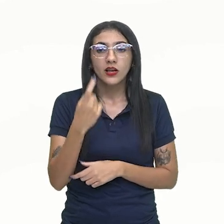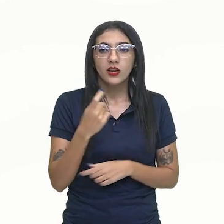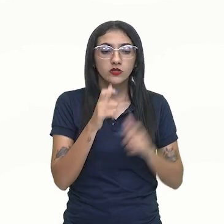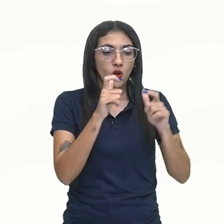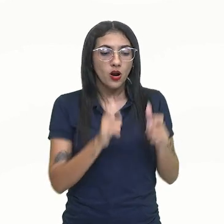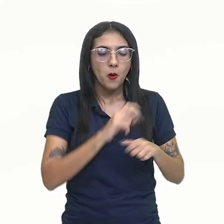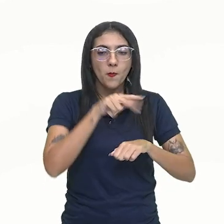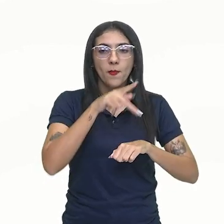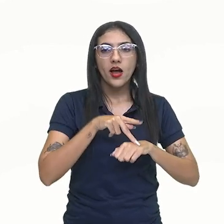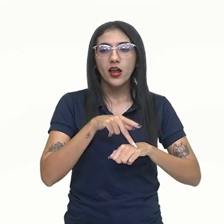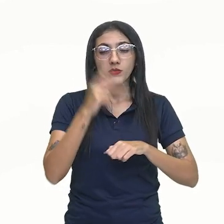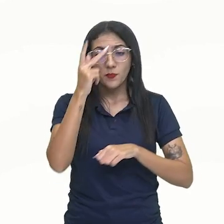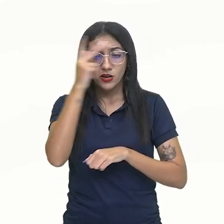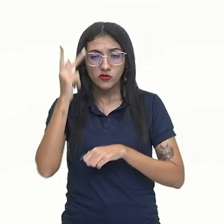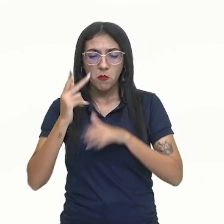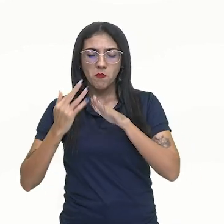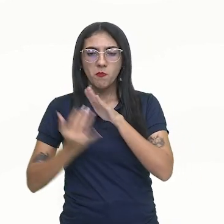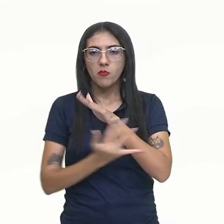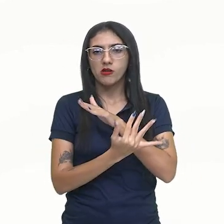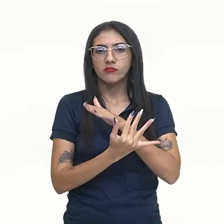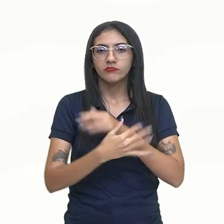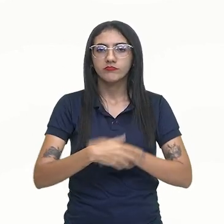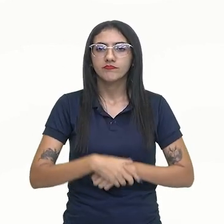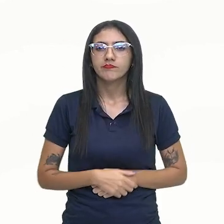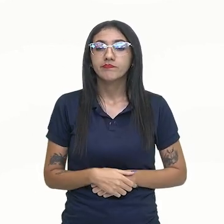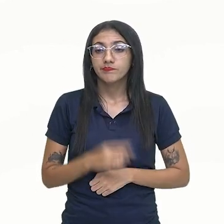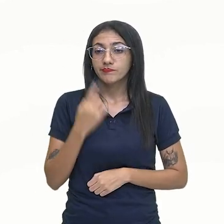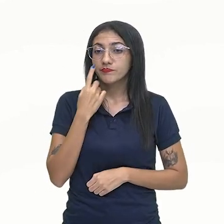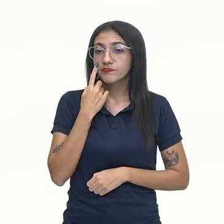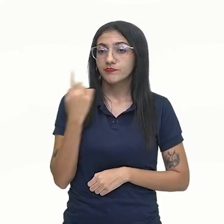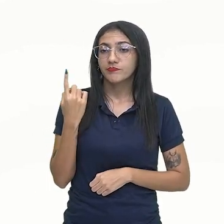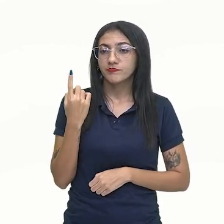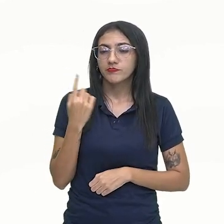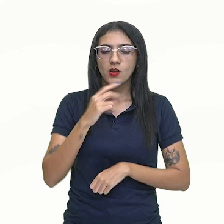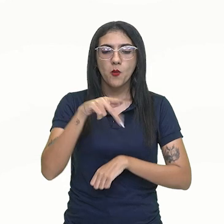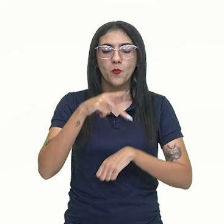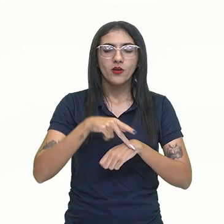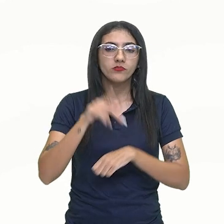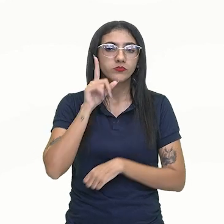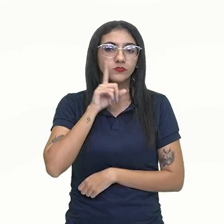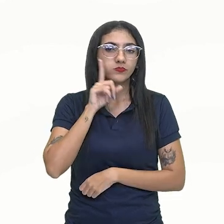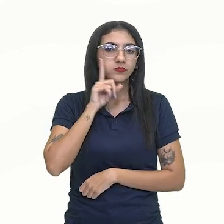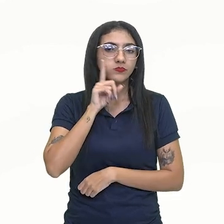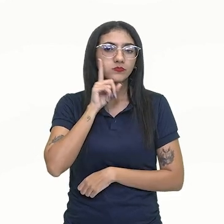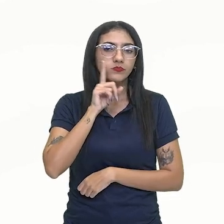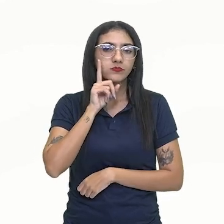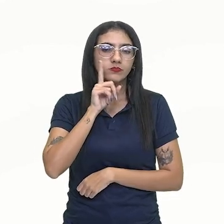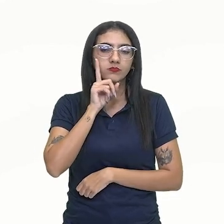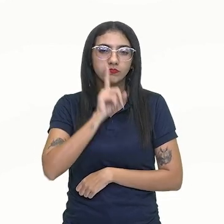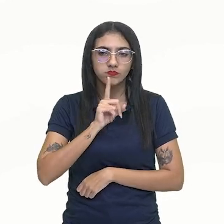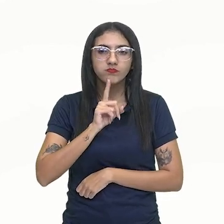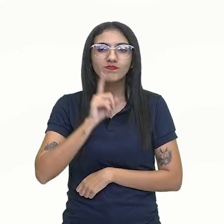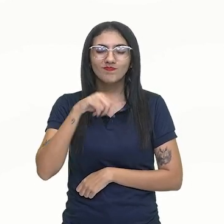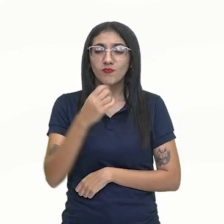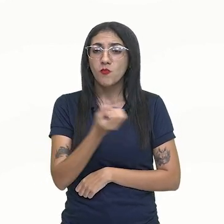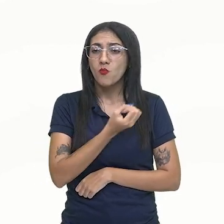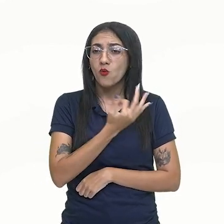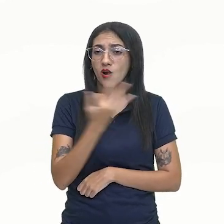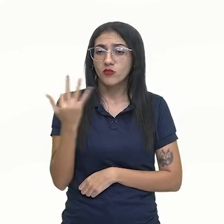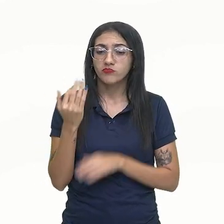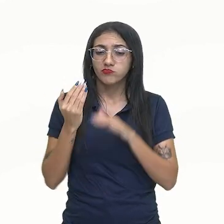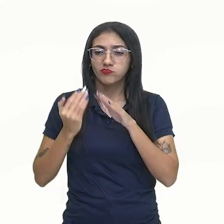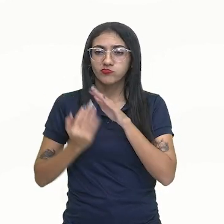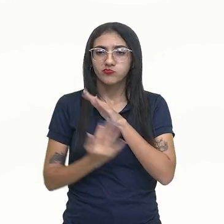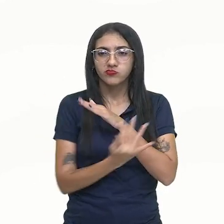esses migrantes, eles estão indo? Então aqui nós temos os Estados Unidos, né? Esse fluxo migratório indo